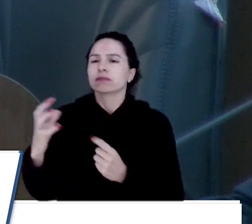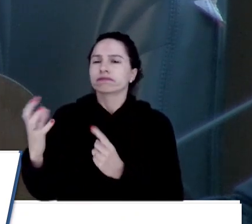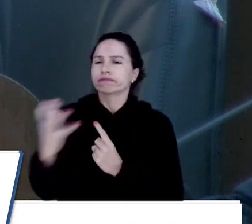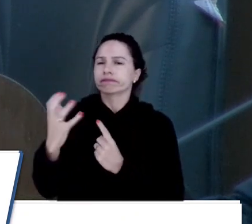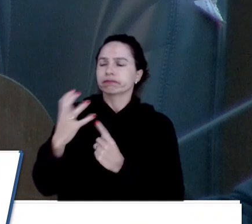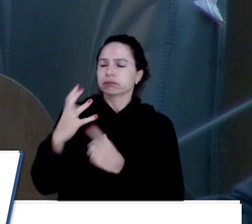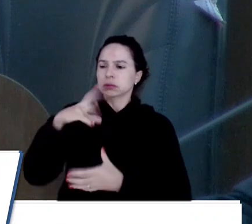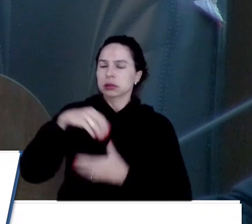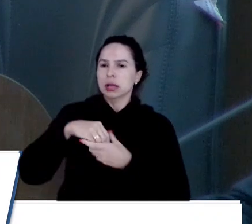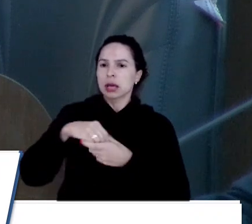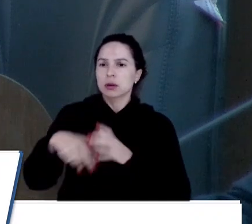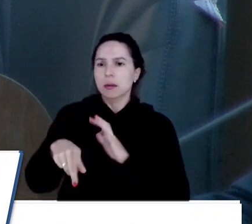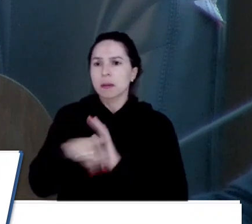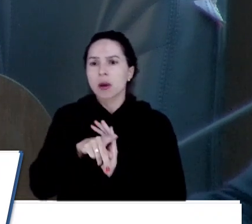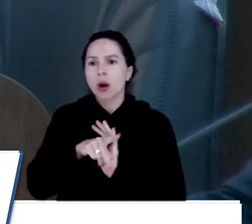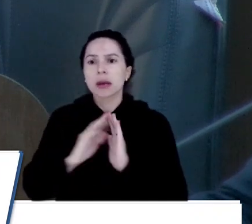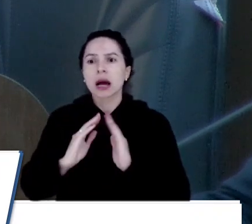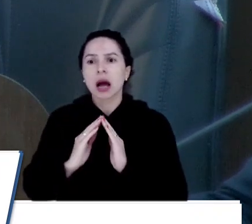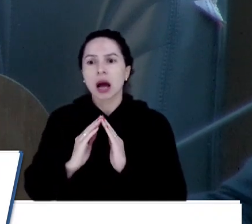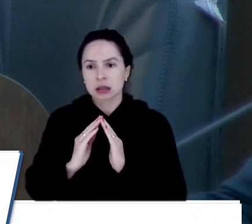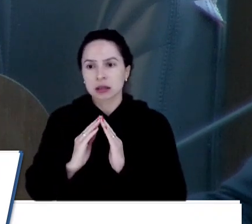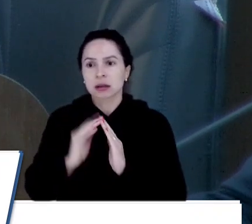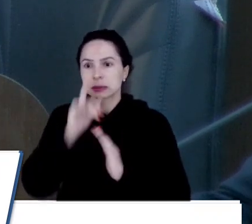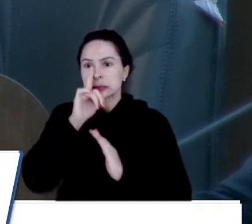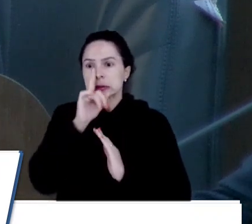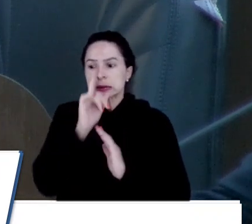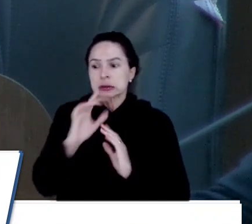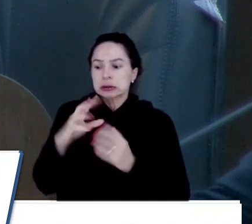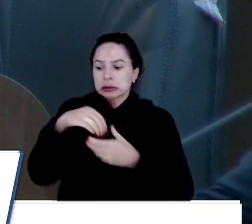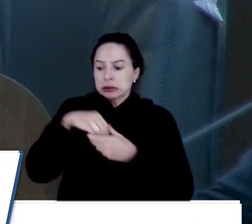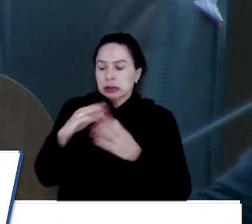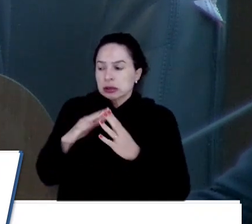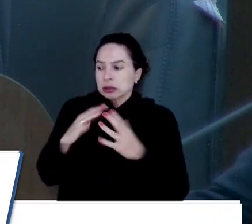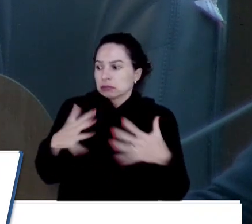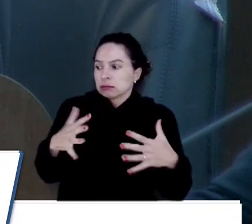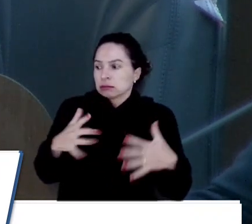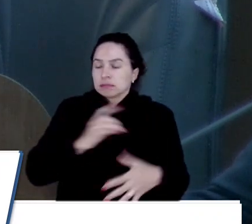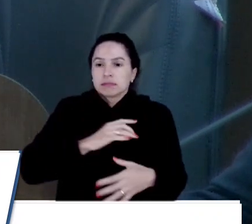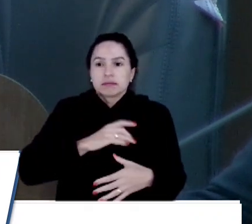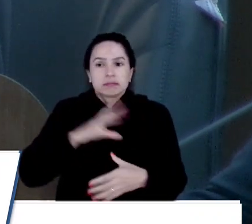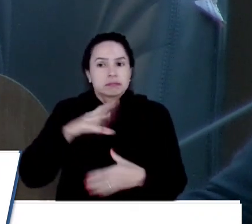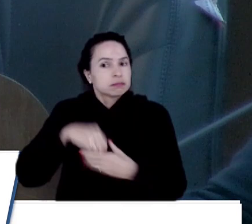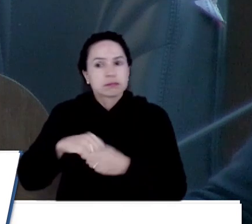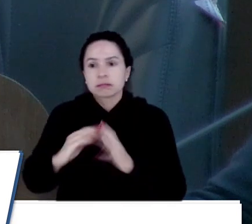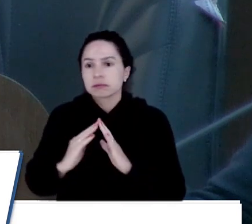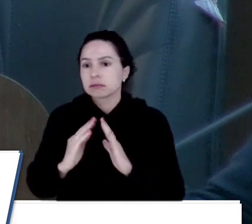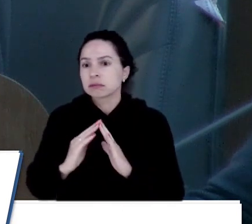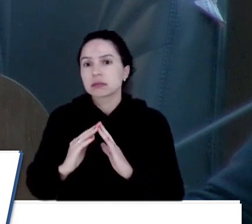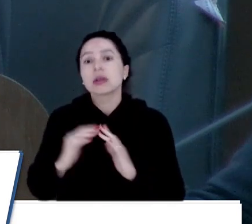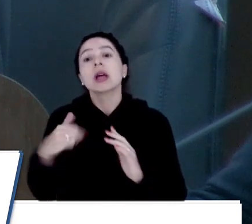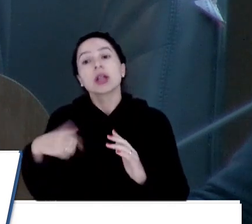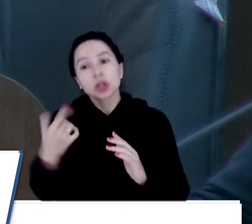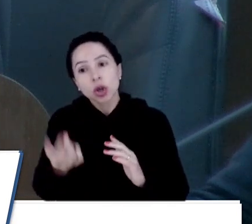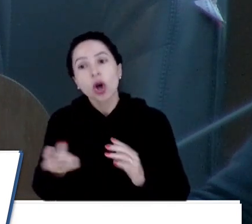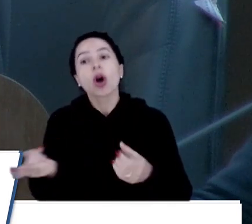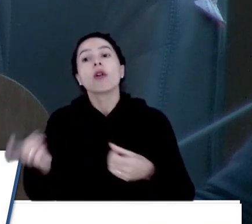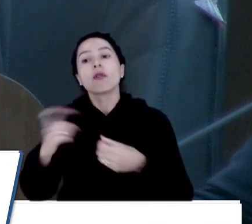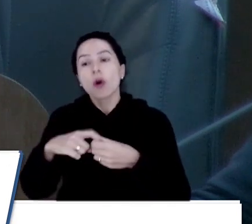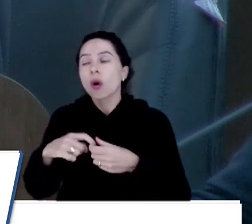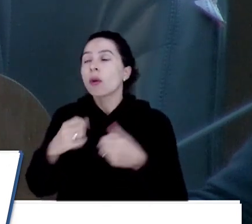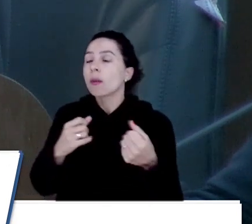das nossas próprias casas. Dentro das nossas próprias casas. E aí, nós retornamos para o poder